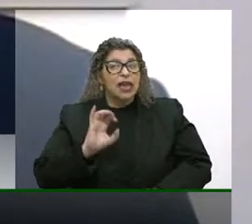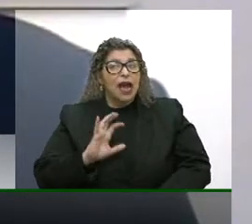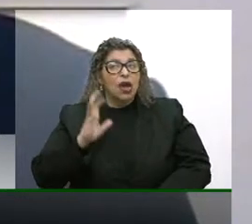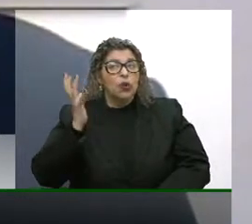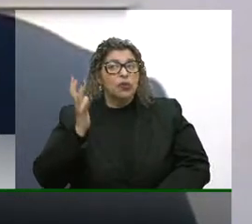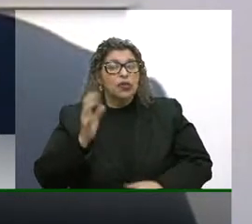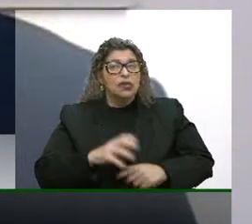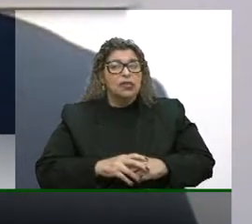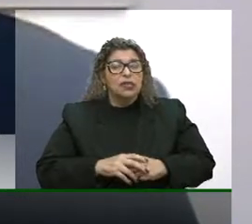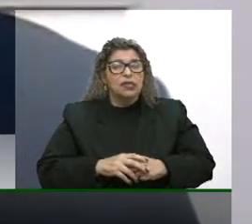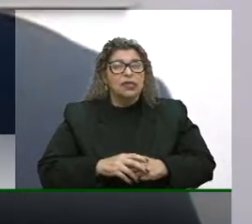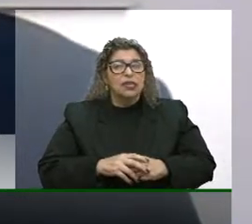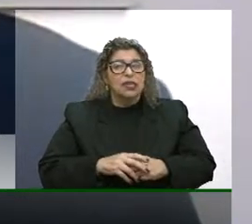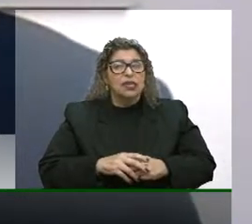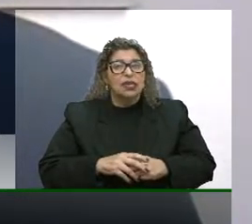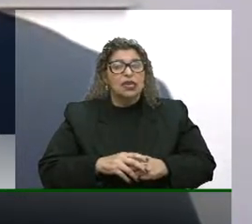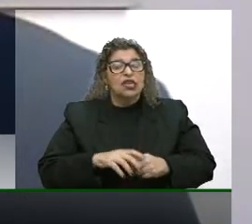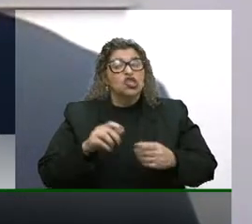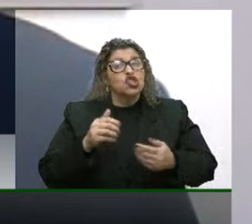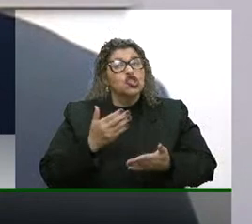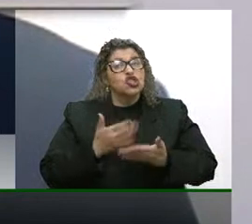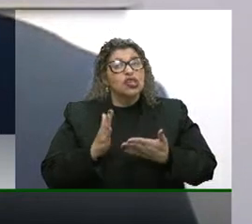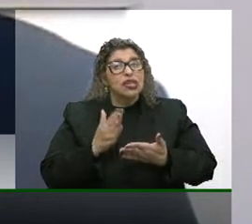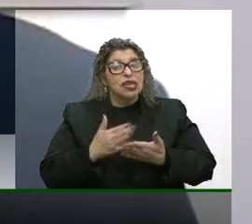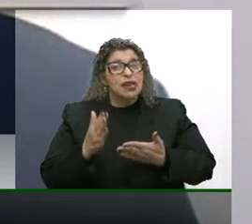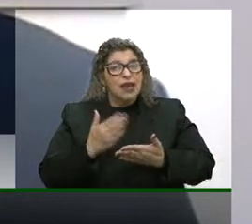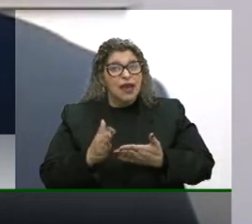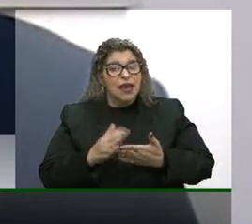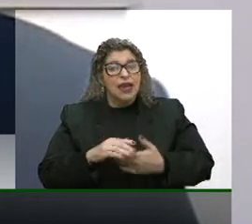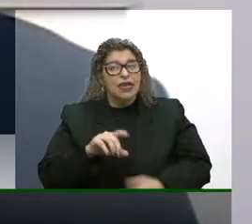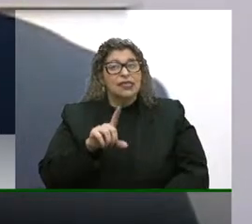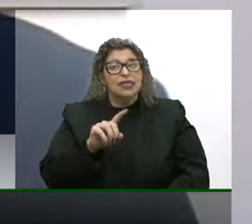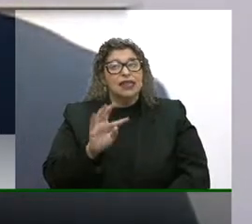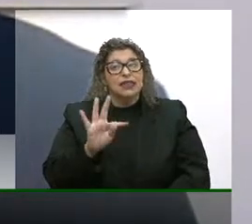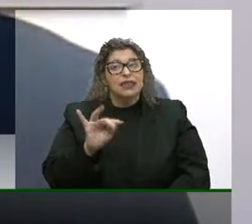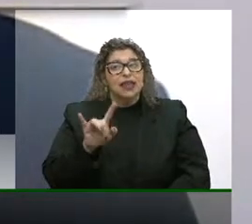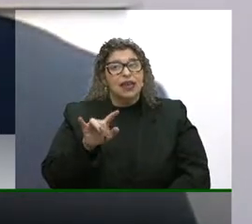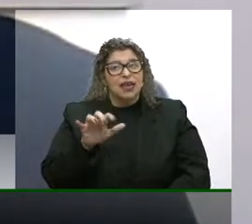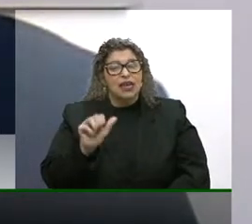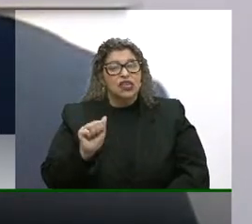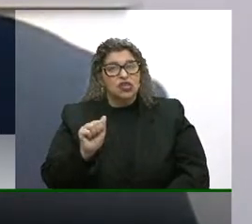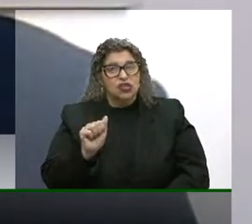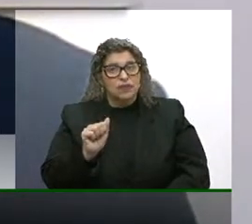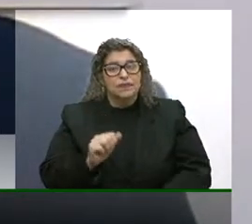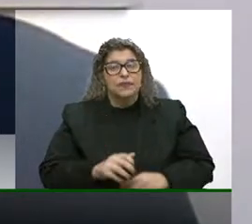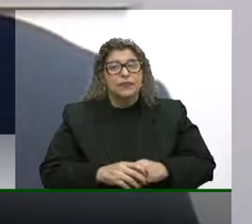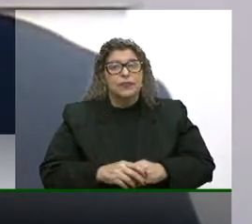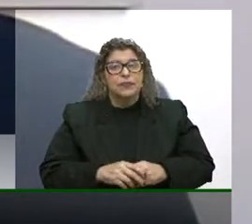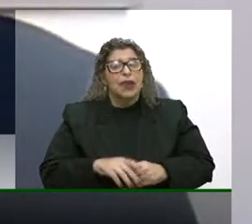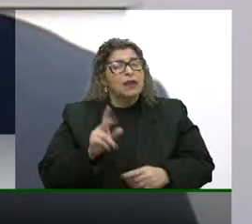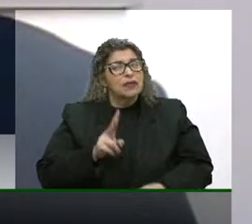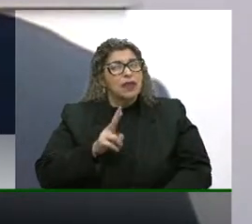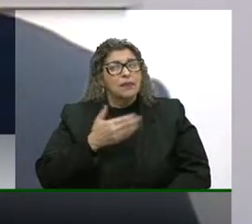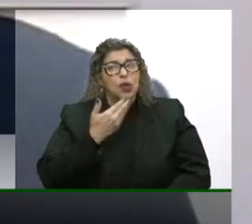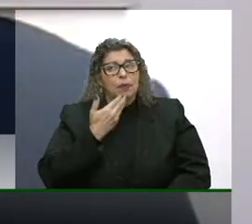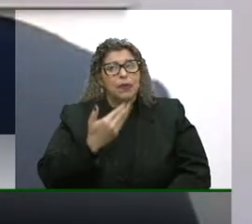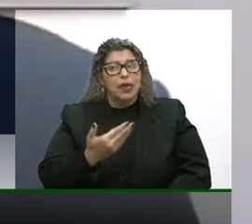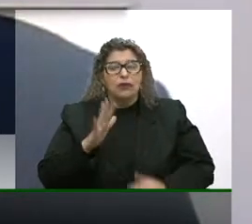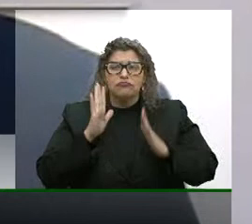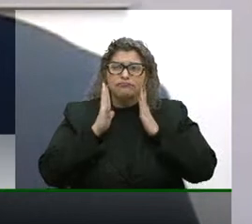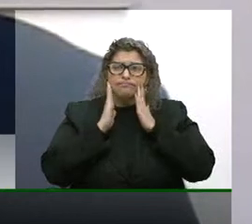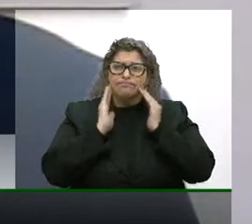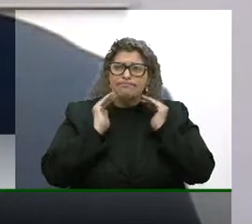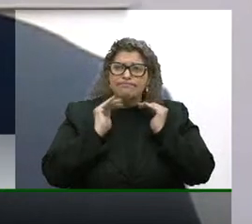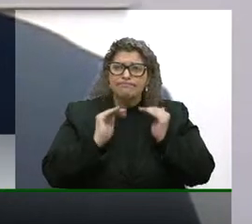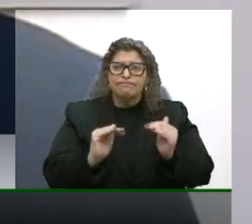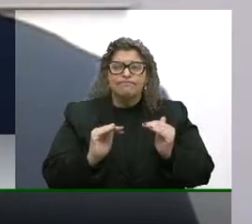taxa seja incluída no corpo desse projeto. Então, eu peço aos deputados, como sempre faço,